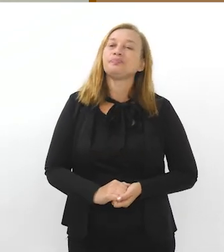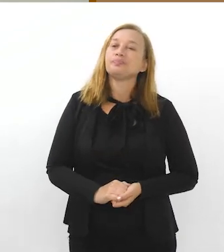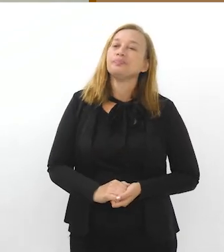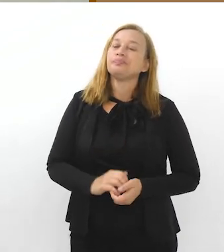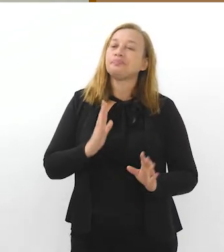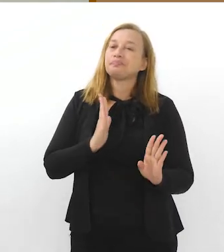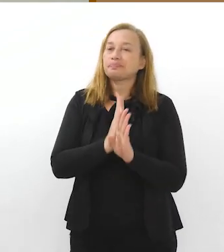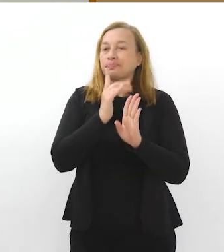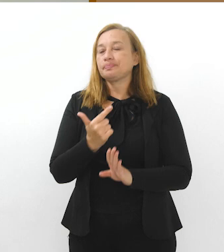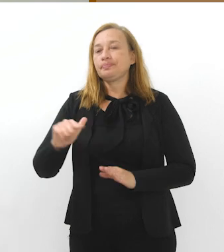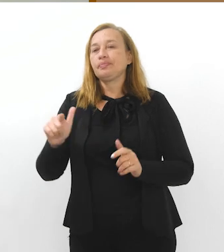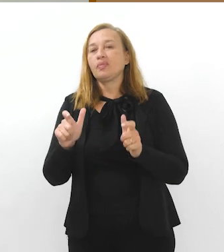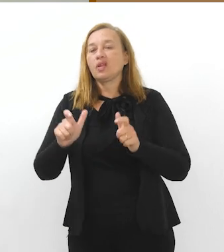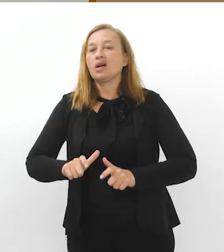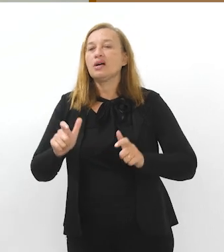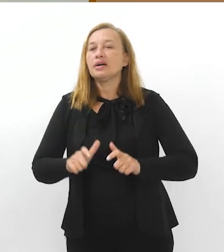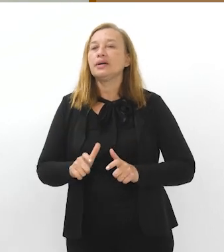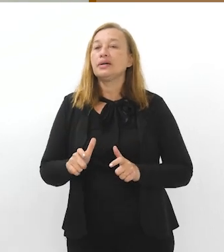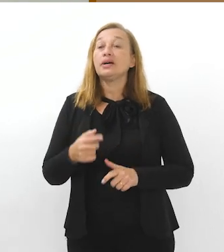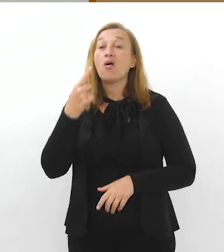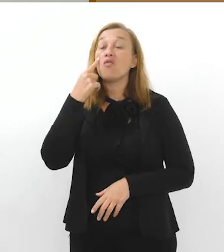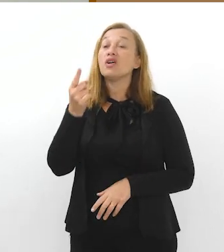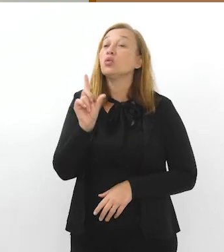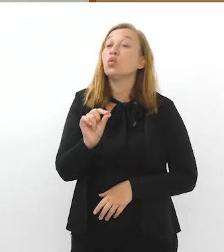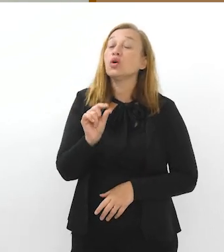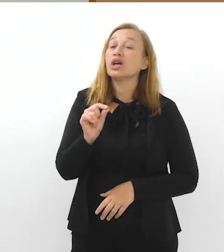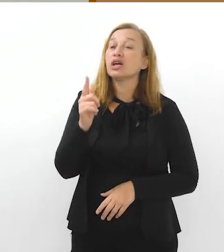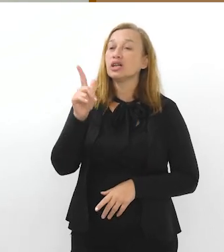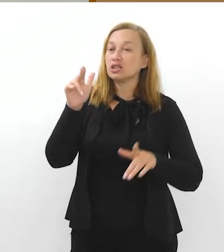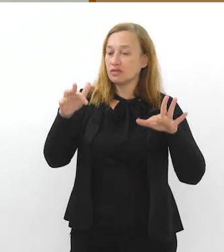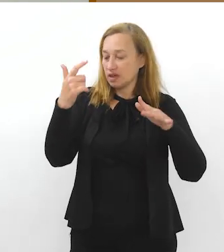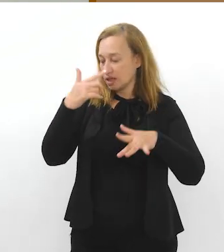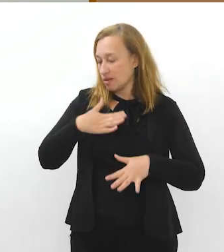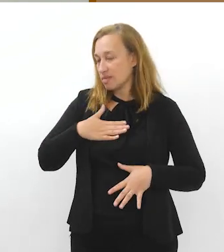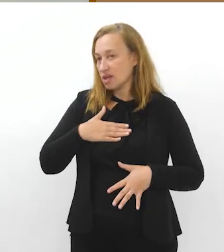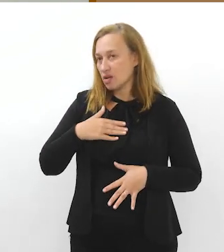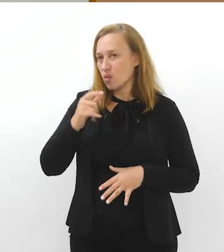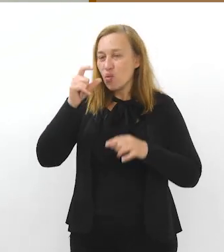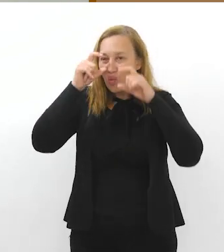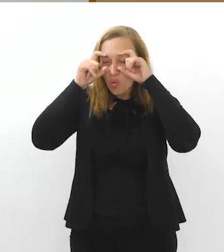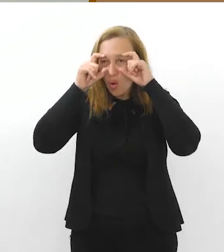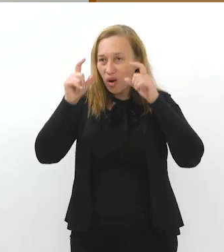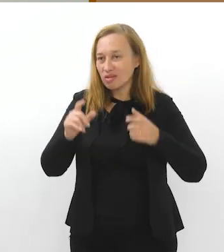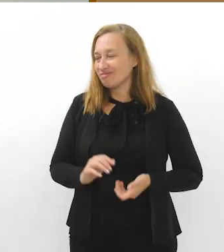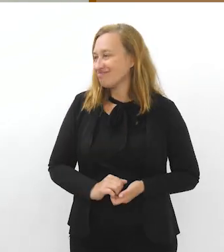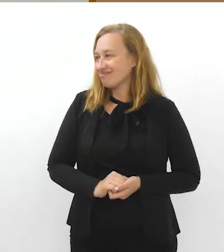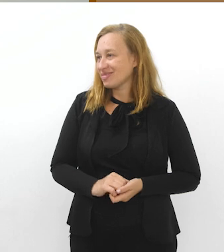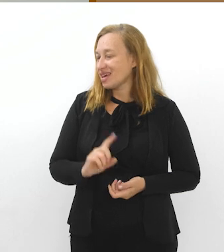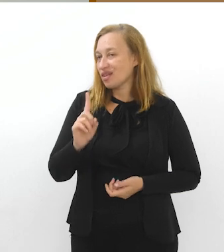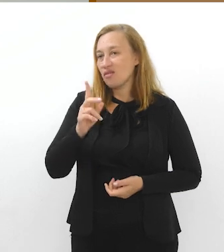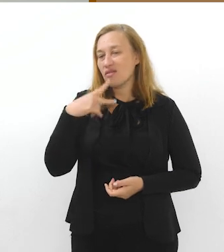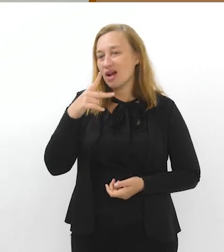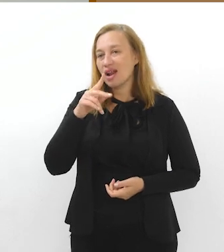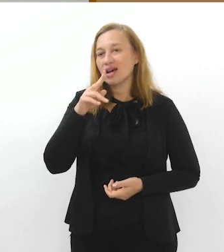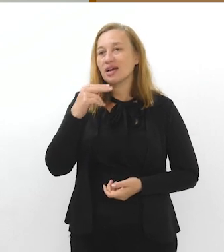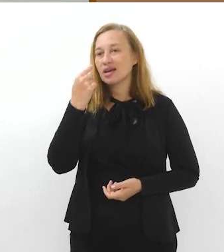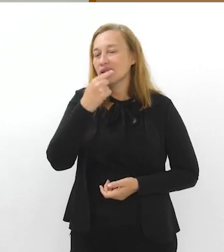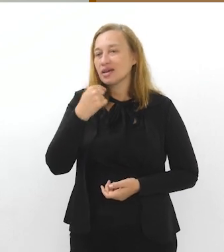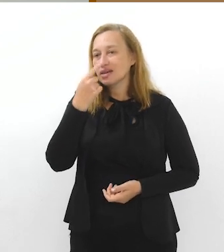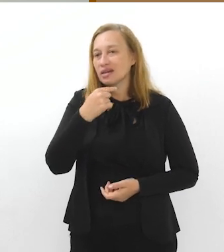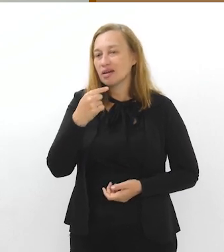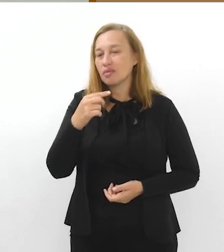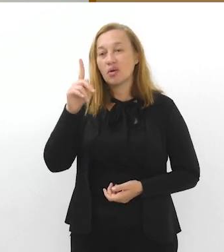criança, né? É gostoso a gente ver isso assim. De repente, em outro lugar, o que vocês estão vendo diferente em